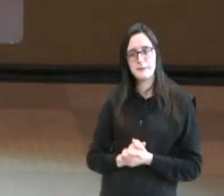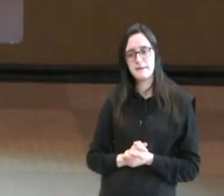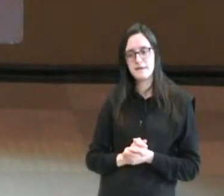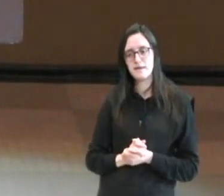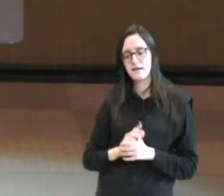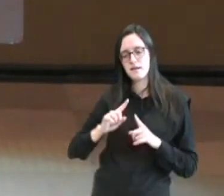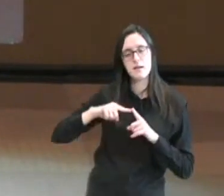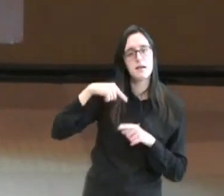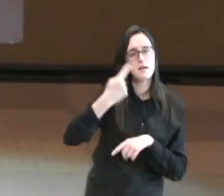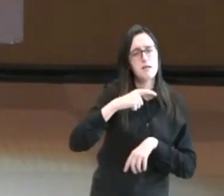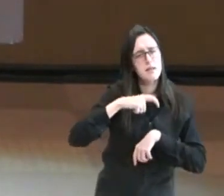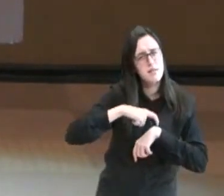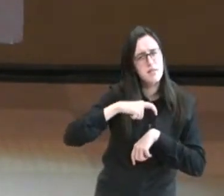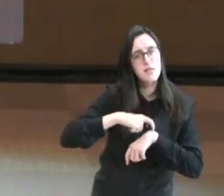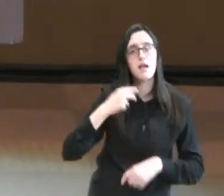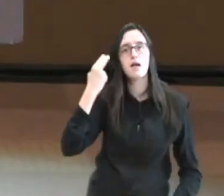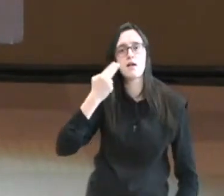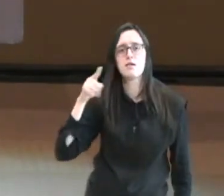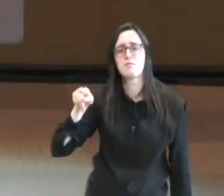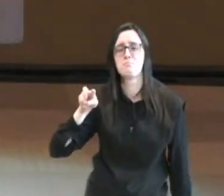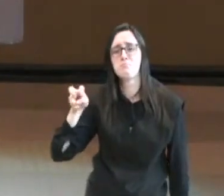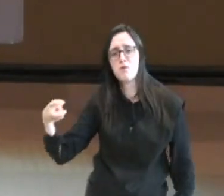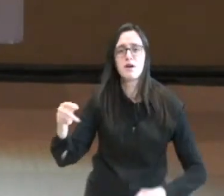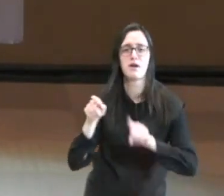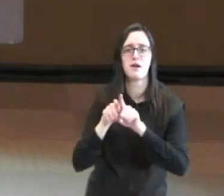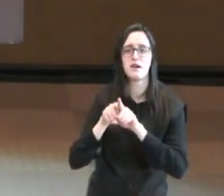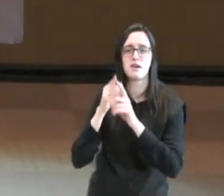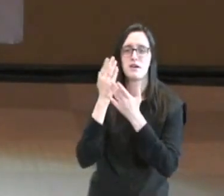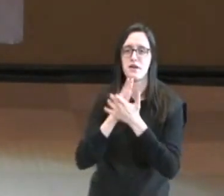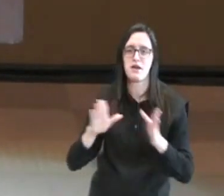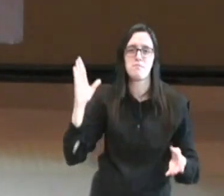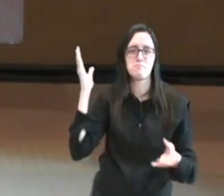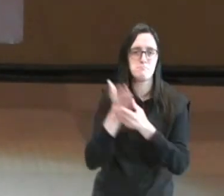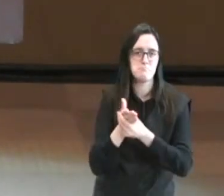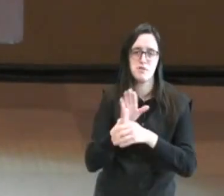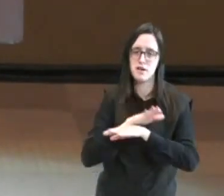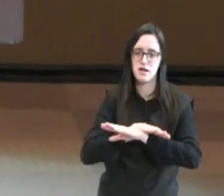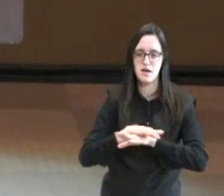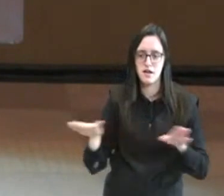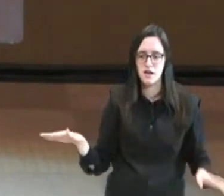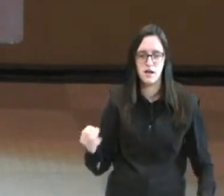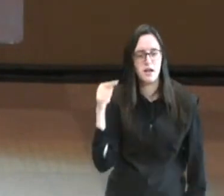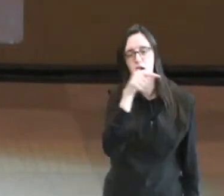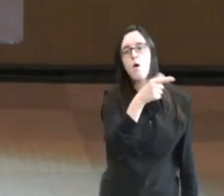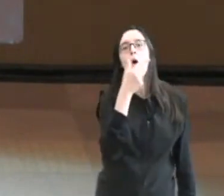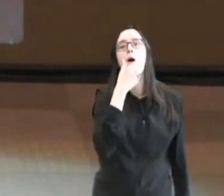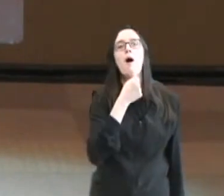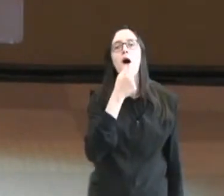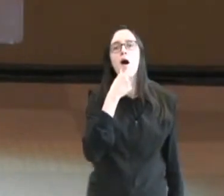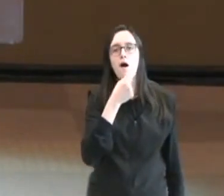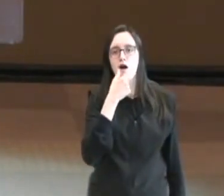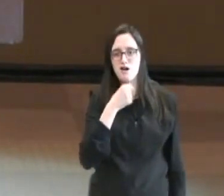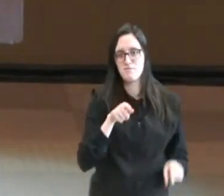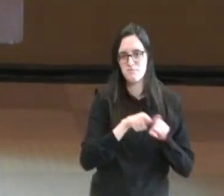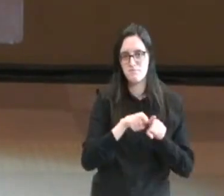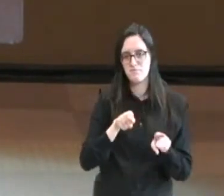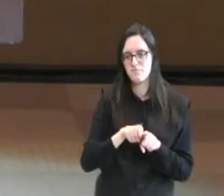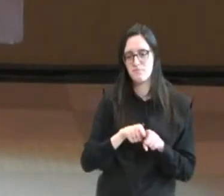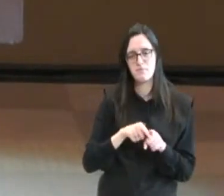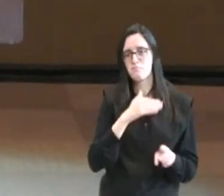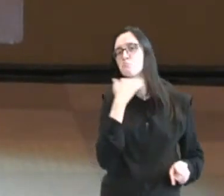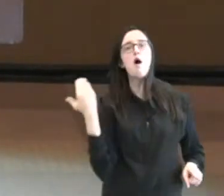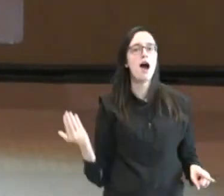Passou mais uns tempinhos, o advogado morreu, acabou o processo. O moço também, que foi o